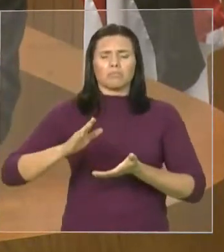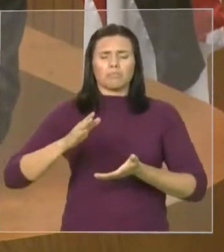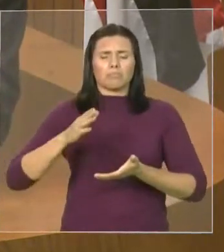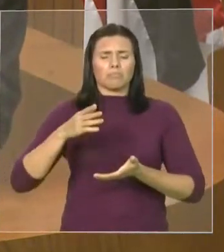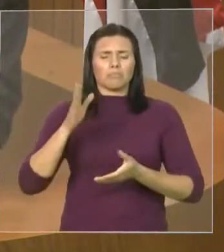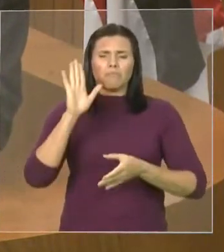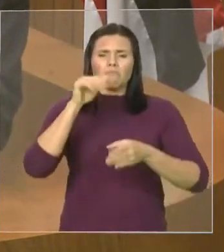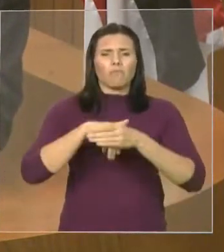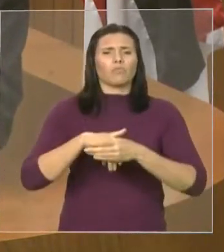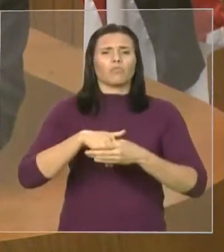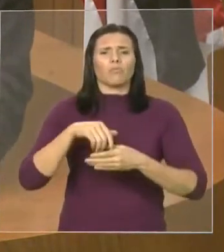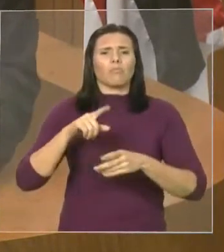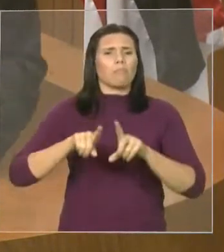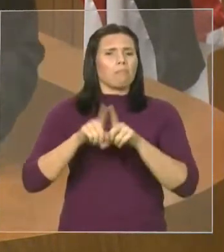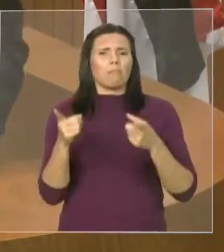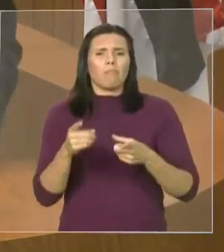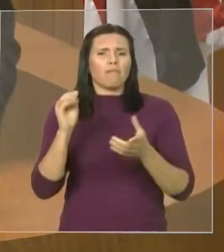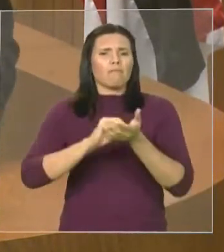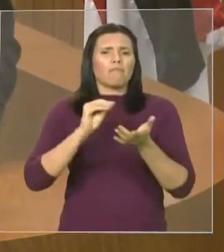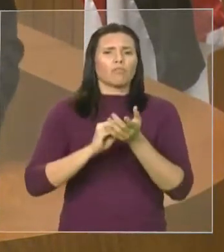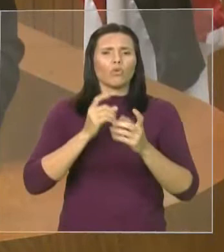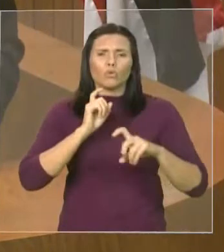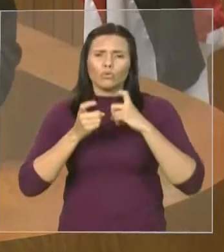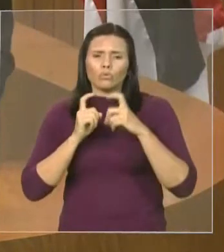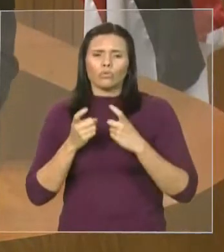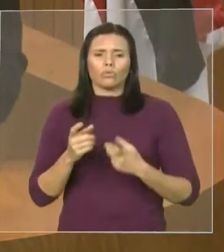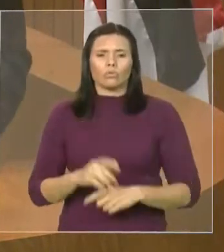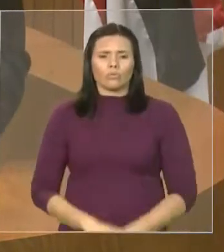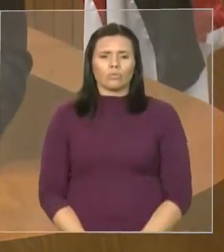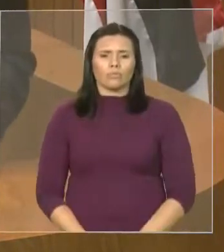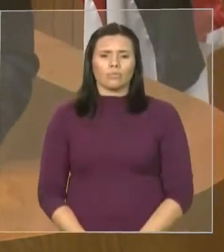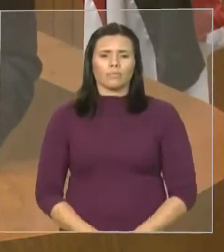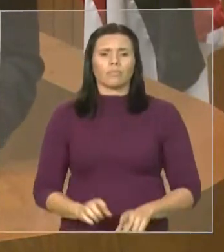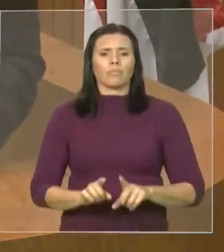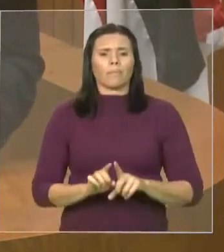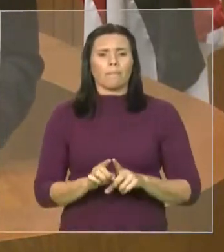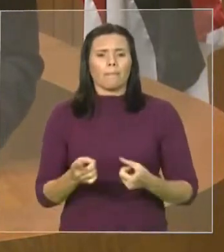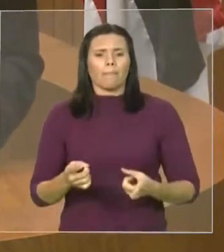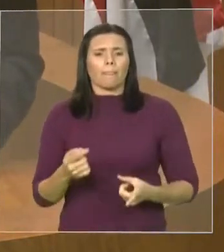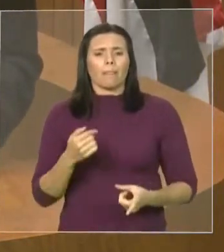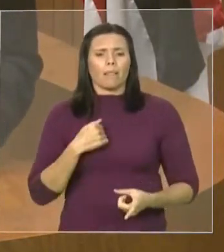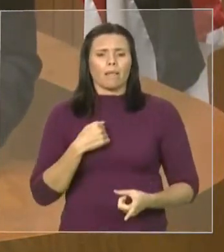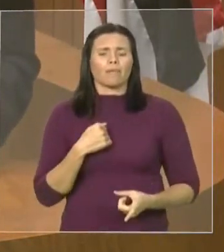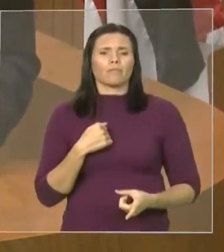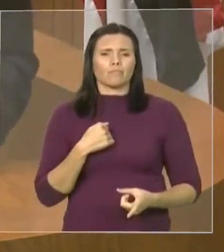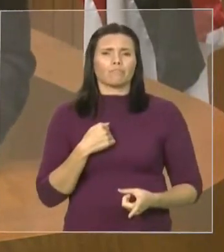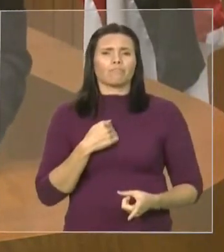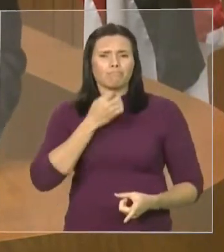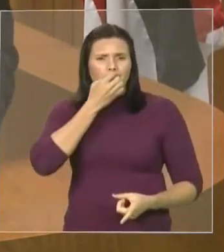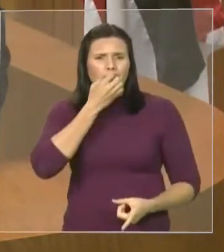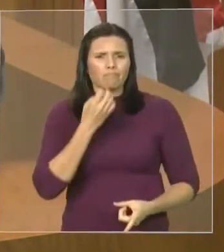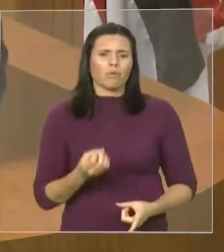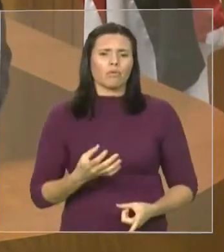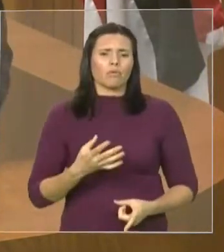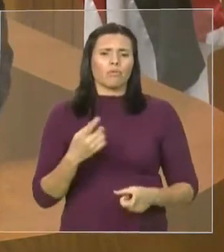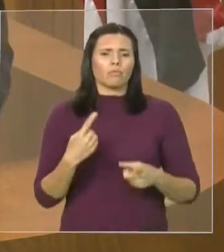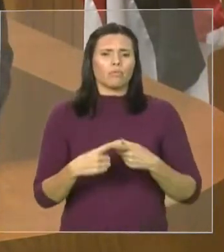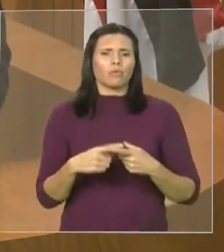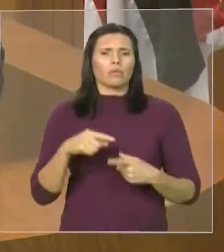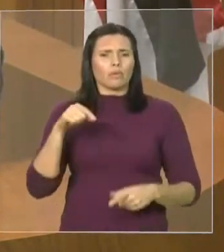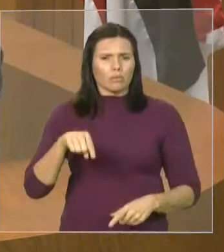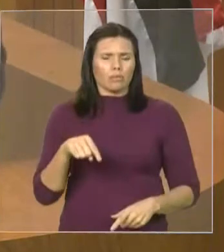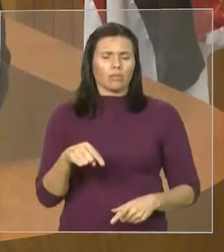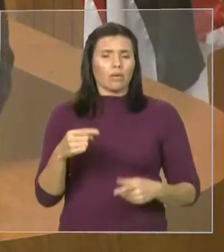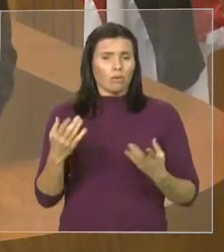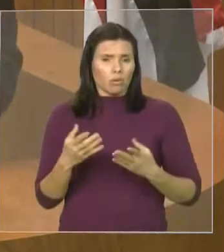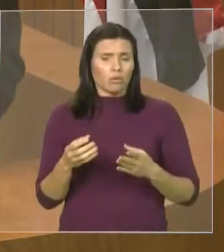que engolir, mas essa casa, neste ponto, aprovará um conselho universitário com os estudantes e